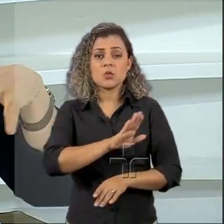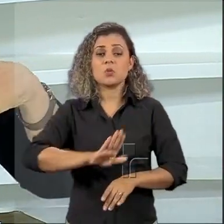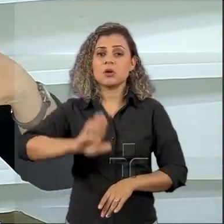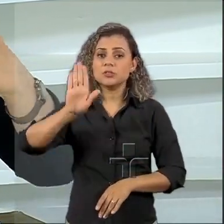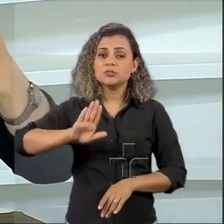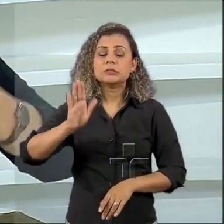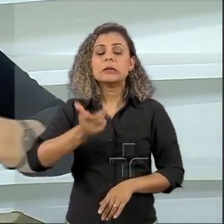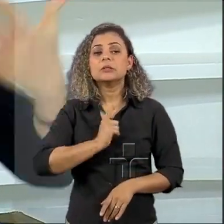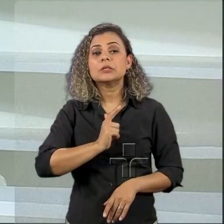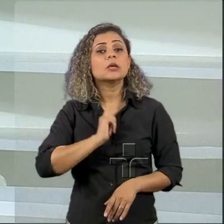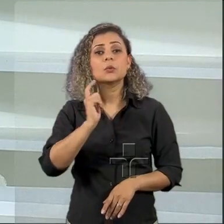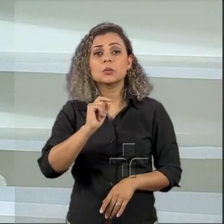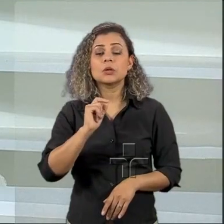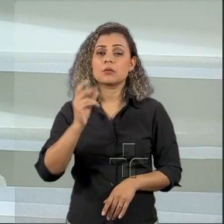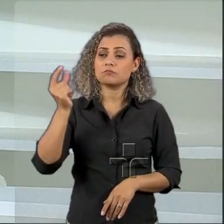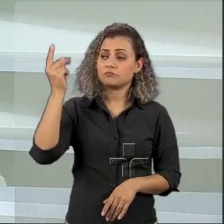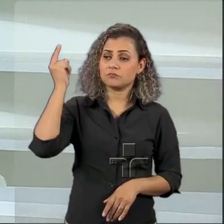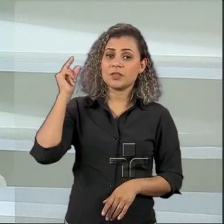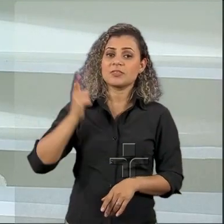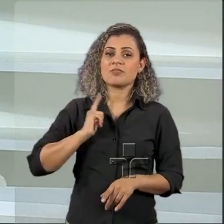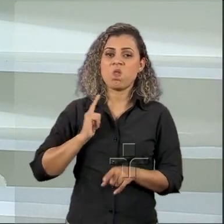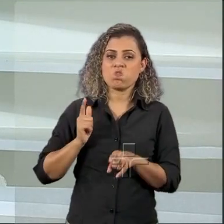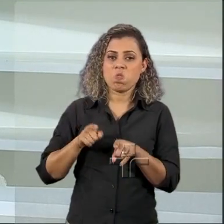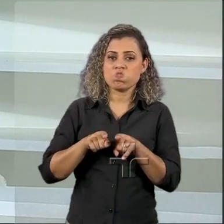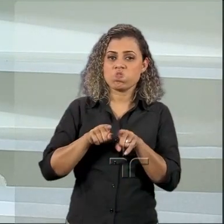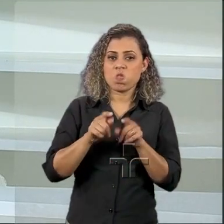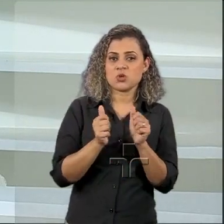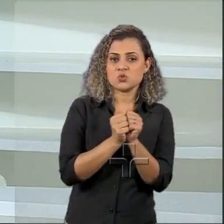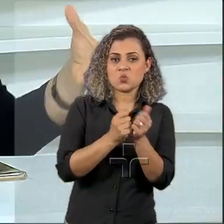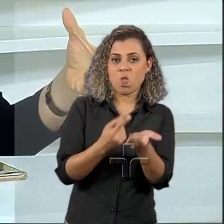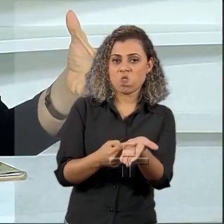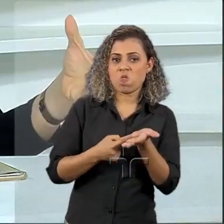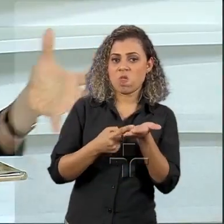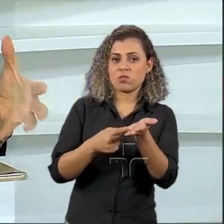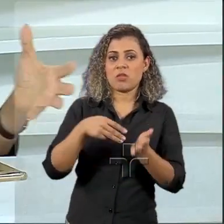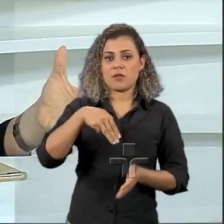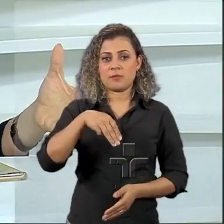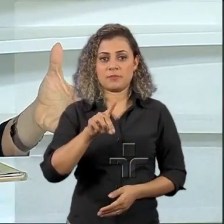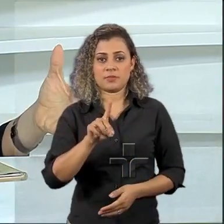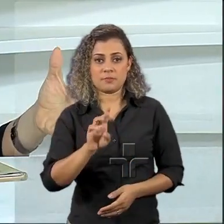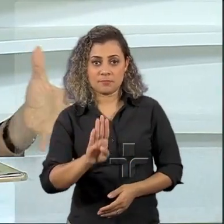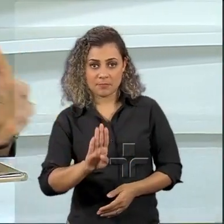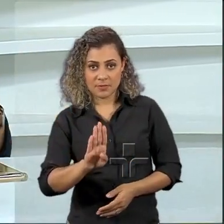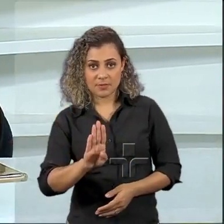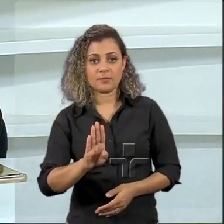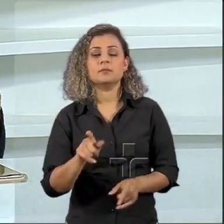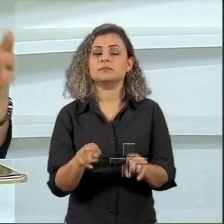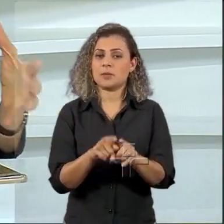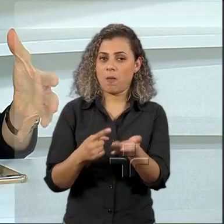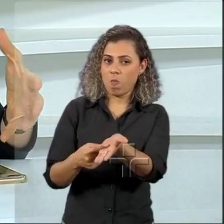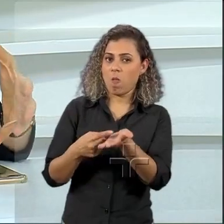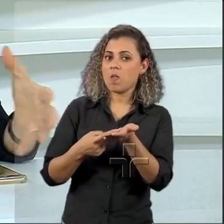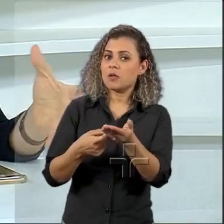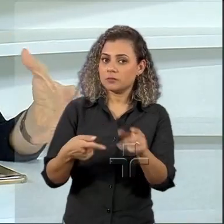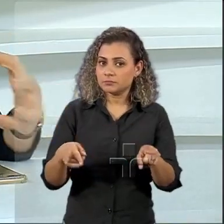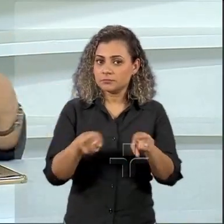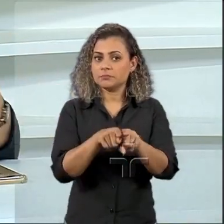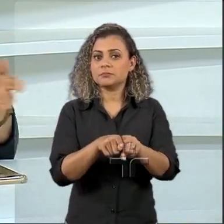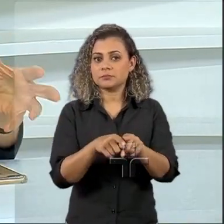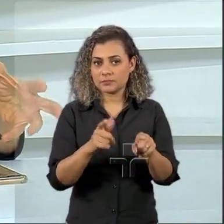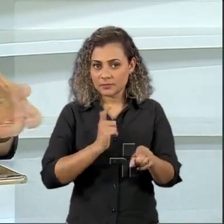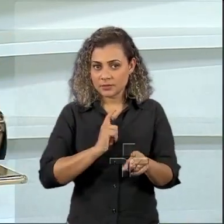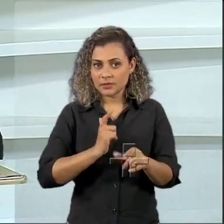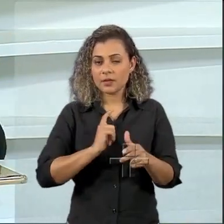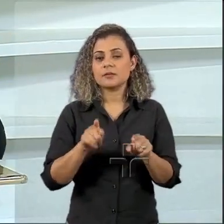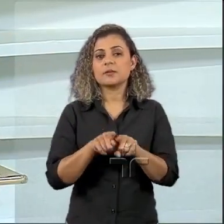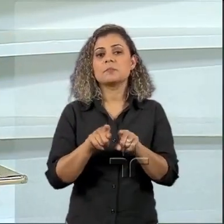financiador alinhado com esquemas do MDB fluminense, da Assembleia Legislativa,